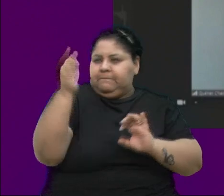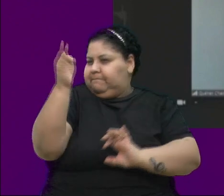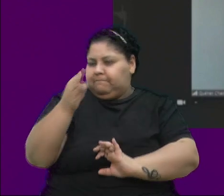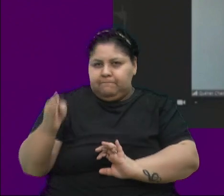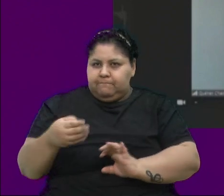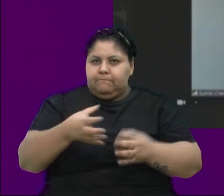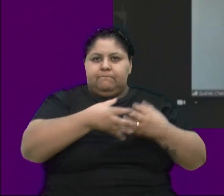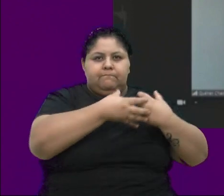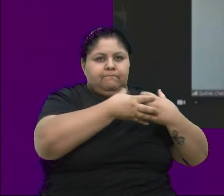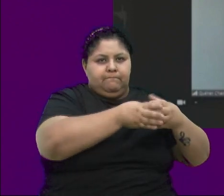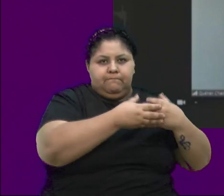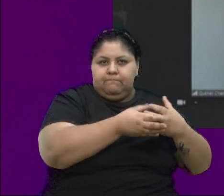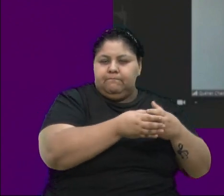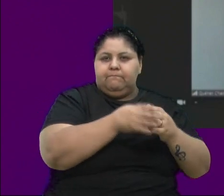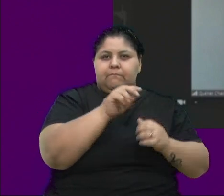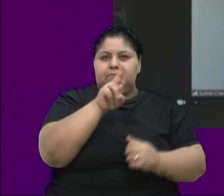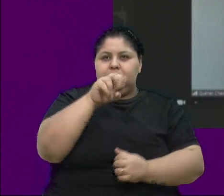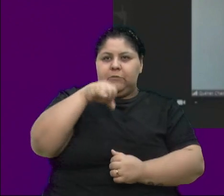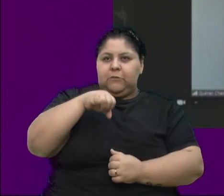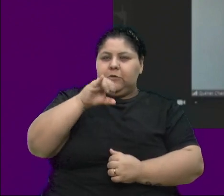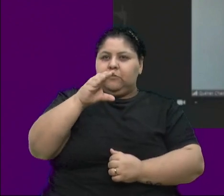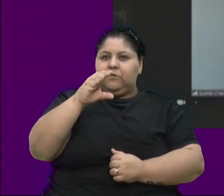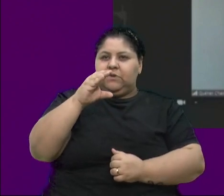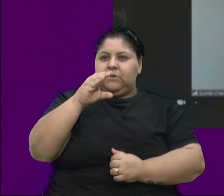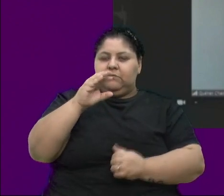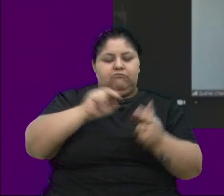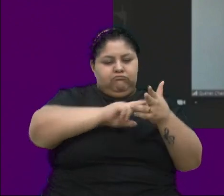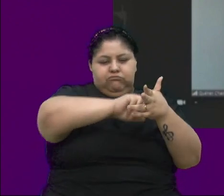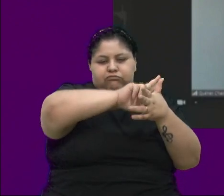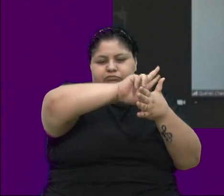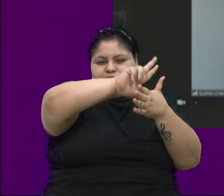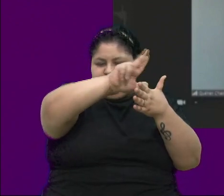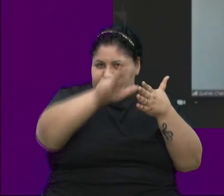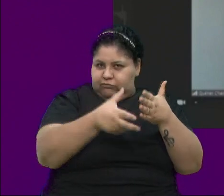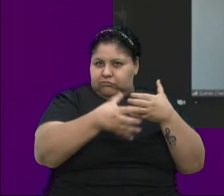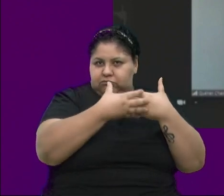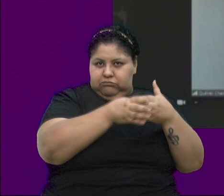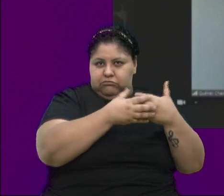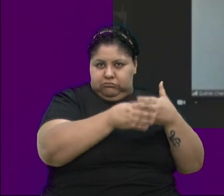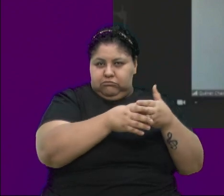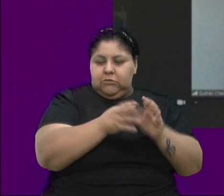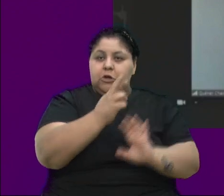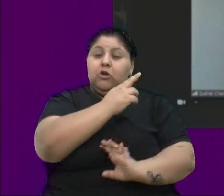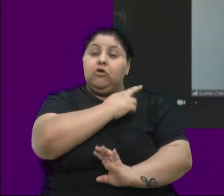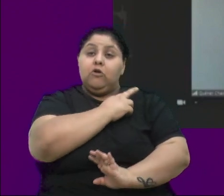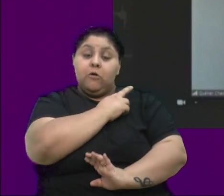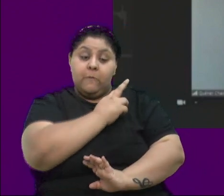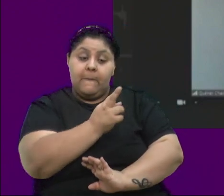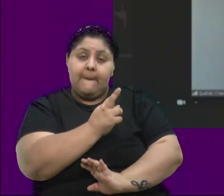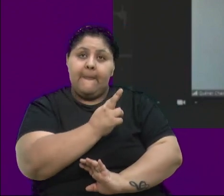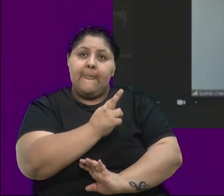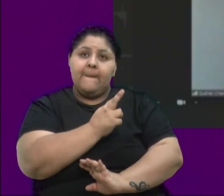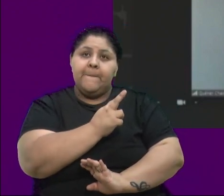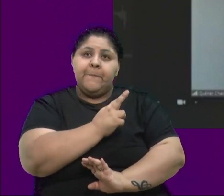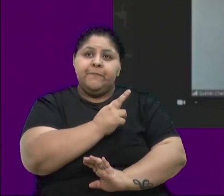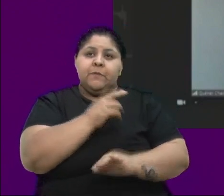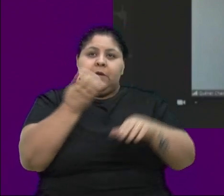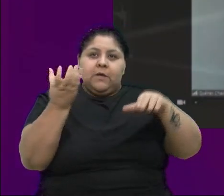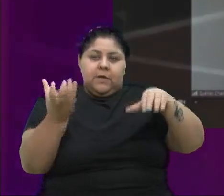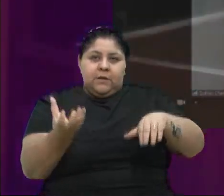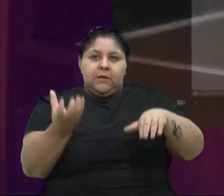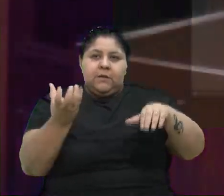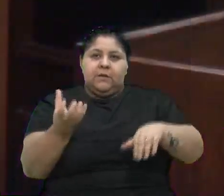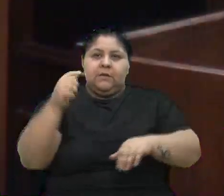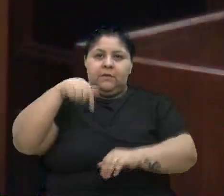Cooperativas Unicafes, Unisol, Concrab e Unicatadores. O representante de Brasília, o